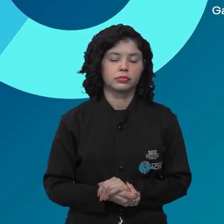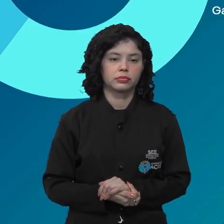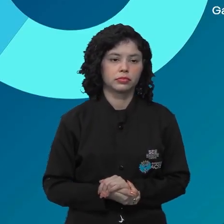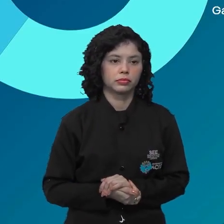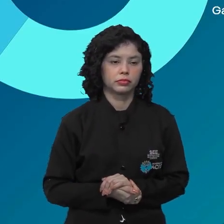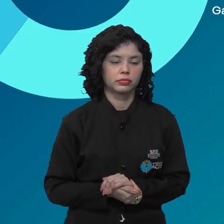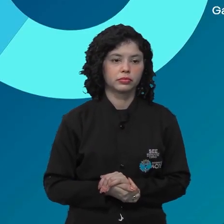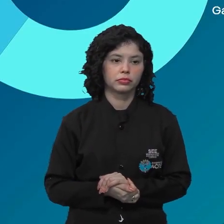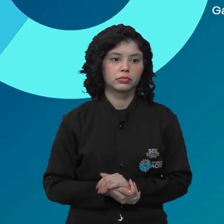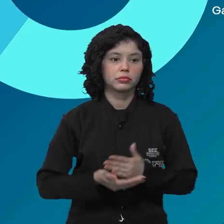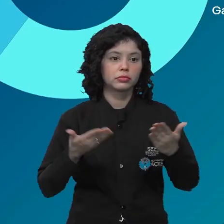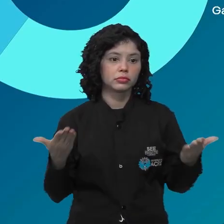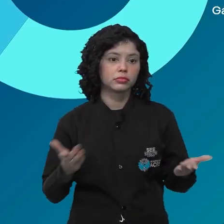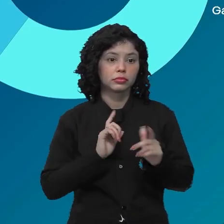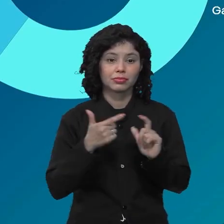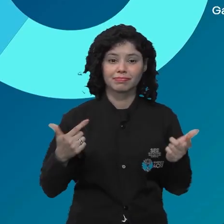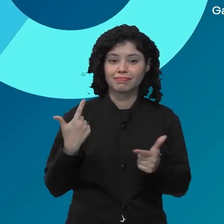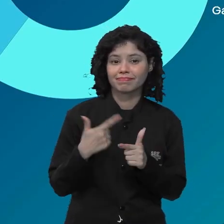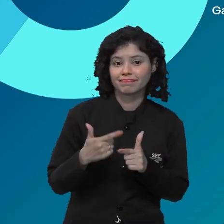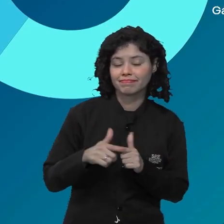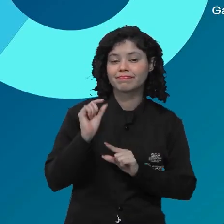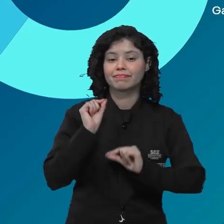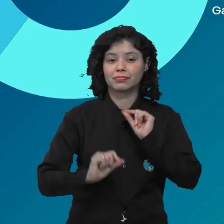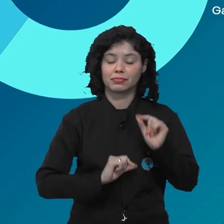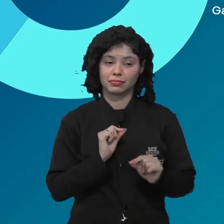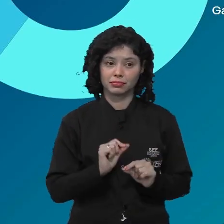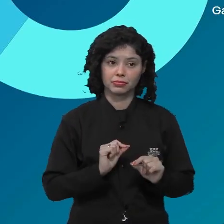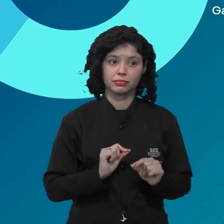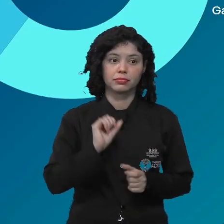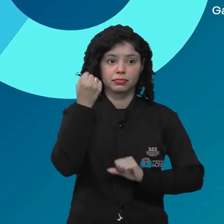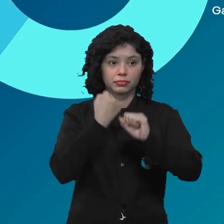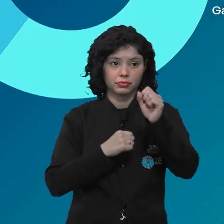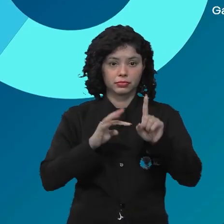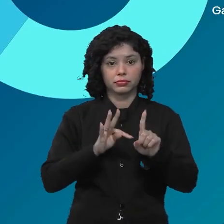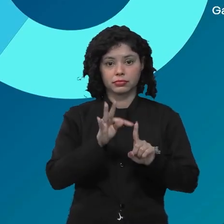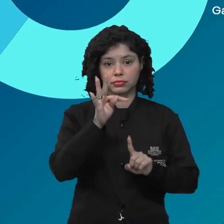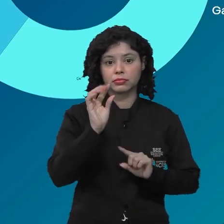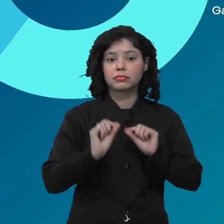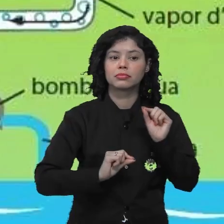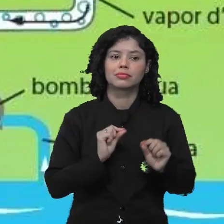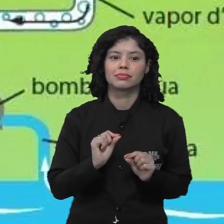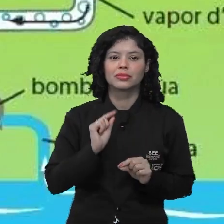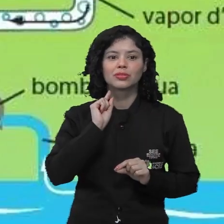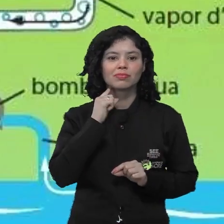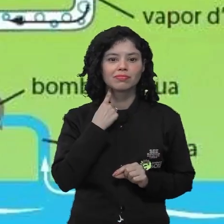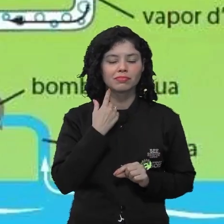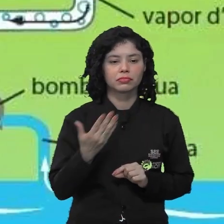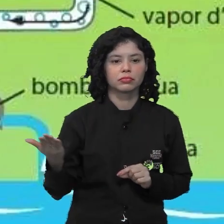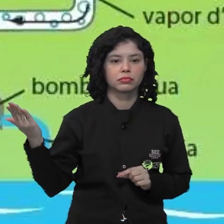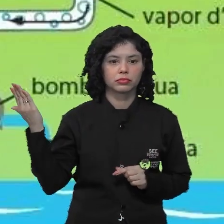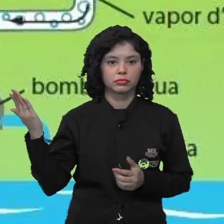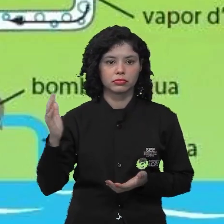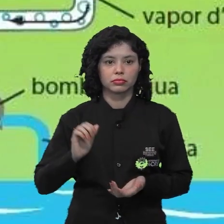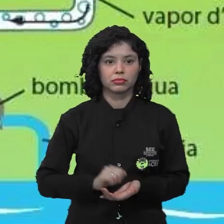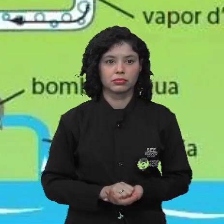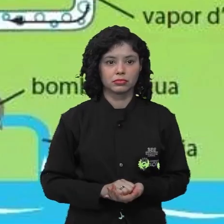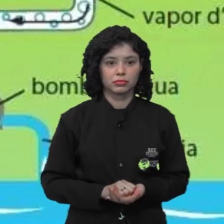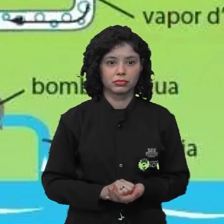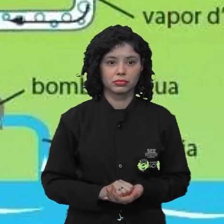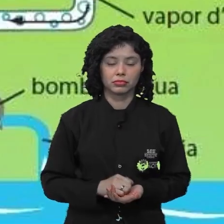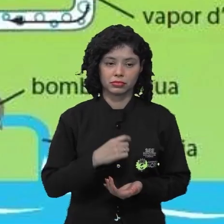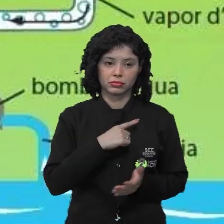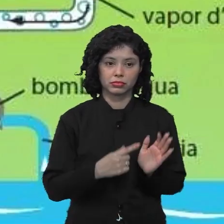combustíveis fósseis. E o grande problema, gente, das usinas termoelétricas é a poluição. E aqui, ó,